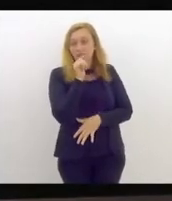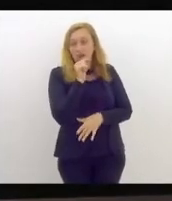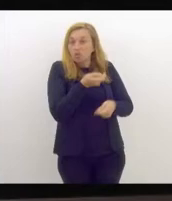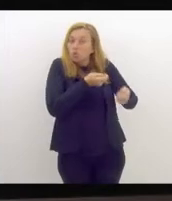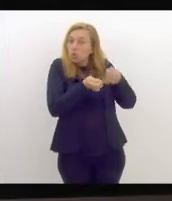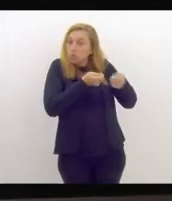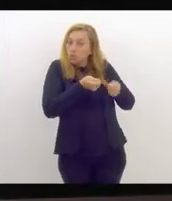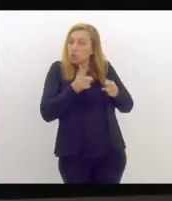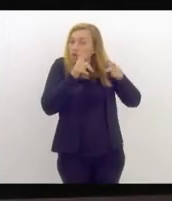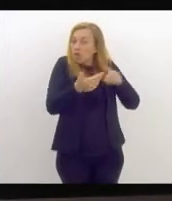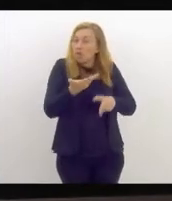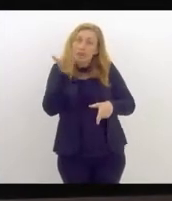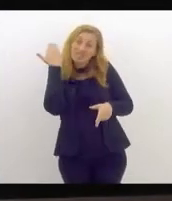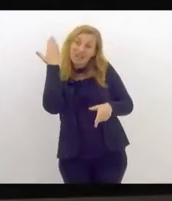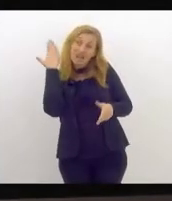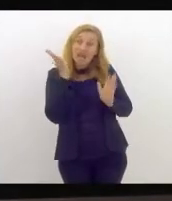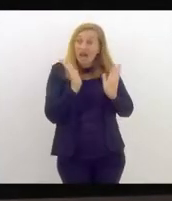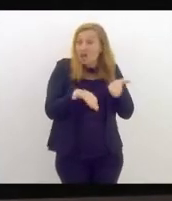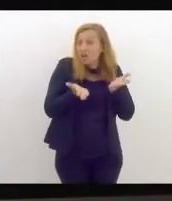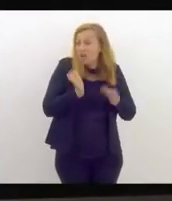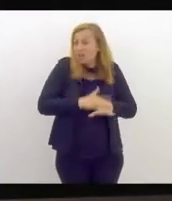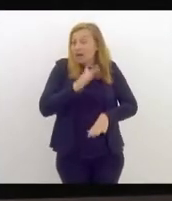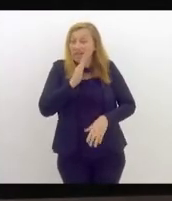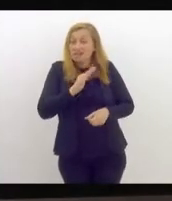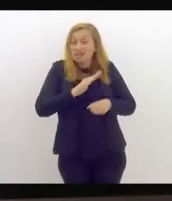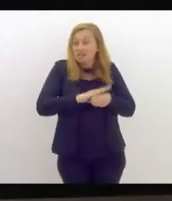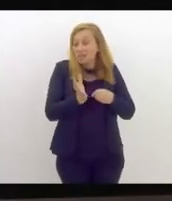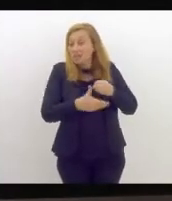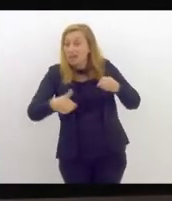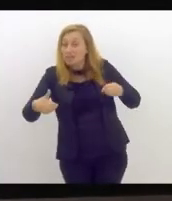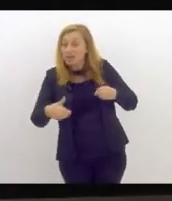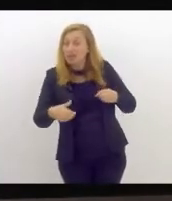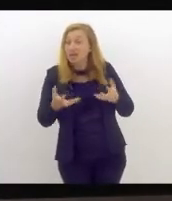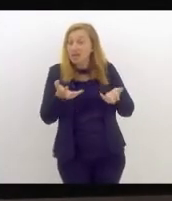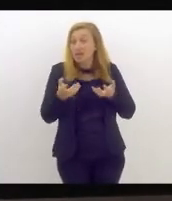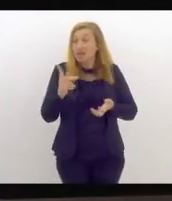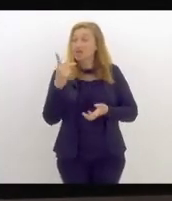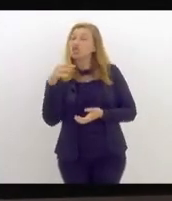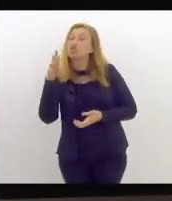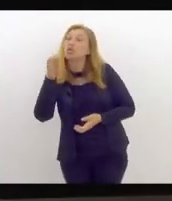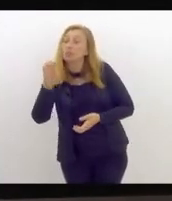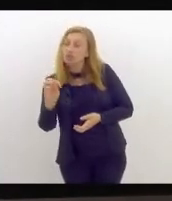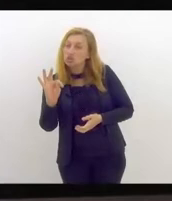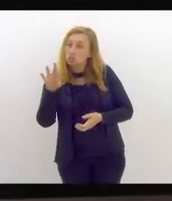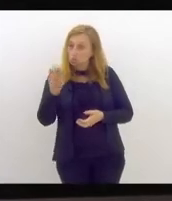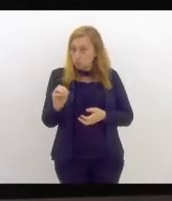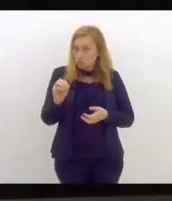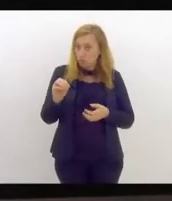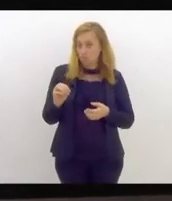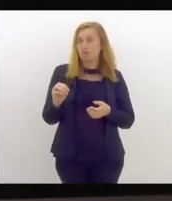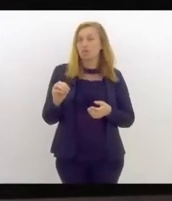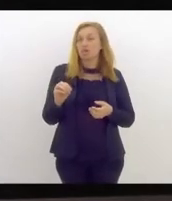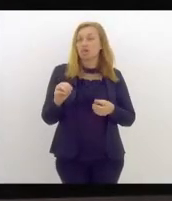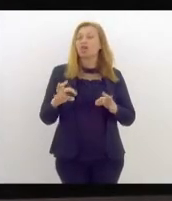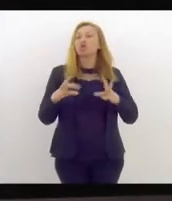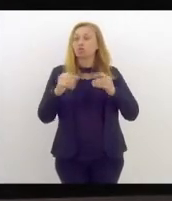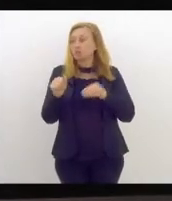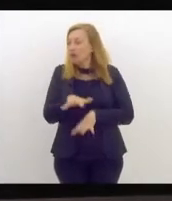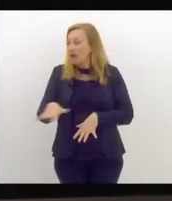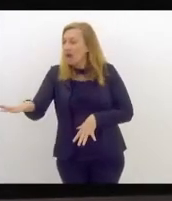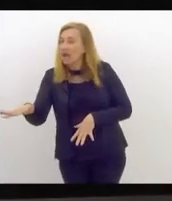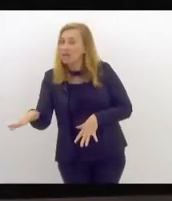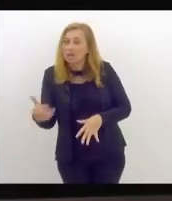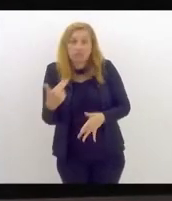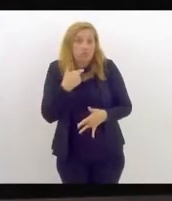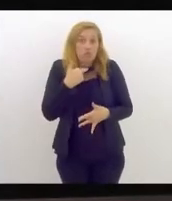Deputado valdec Hoje é mais saneamento tens que ele colocar hidrômetro e sai colocando o hidrômetro tudo quanto é área e por muitas vezes em área que não